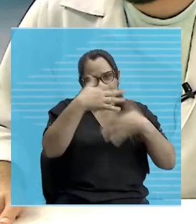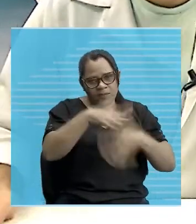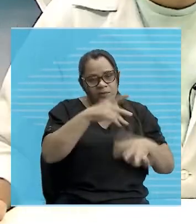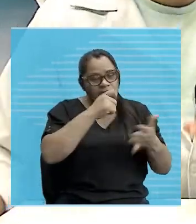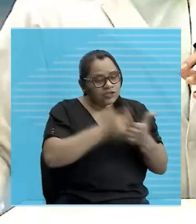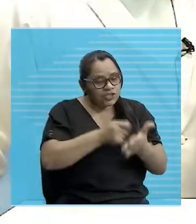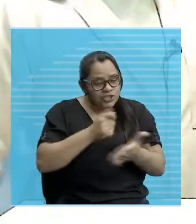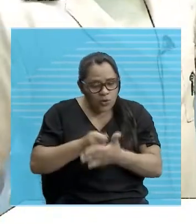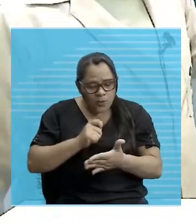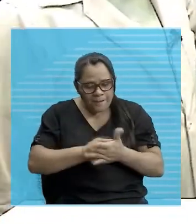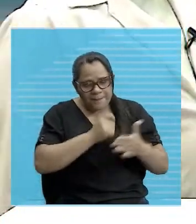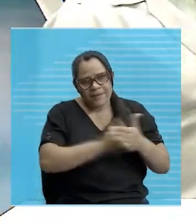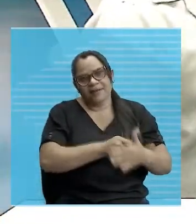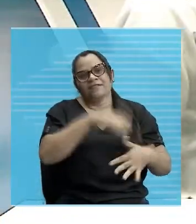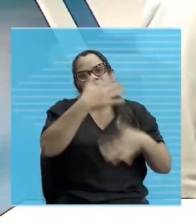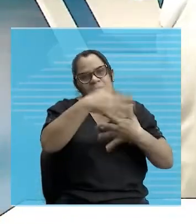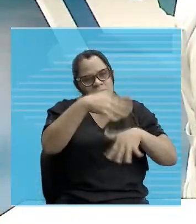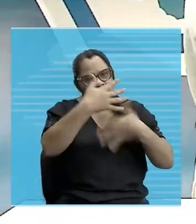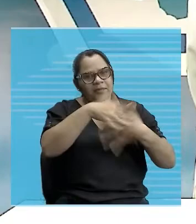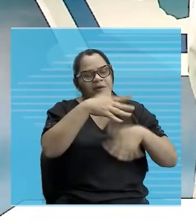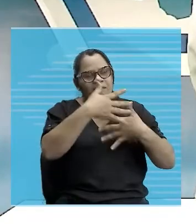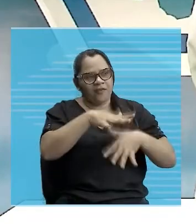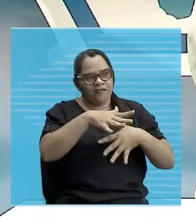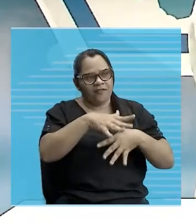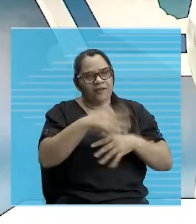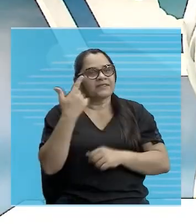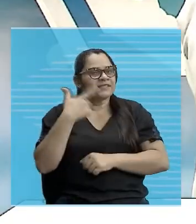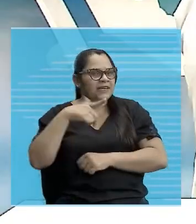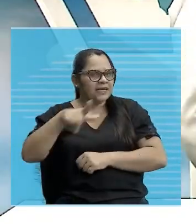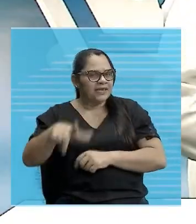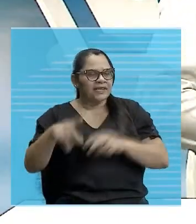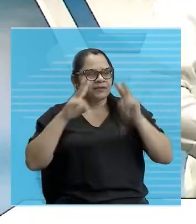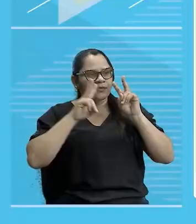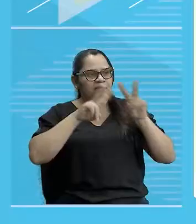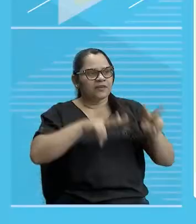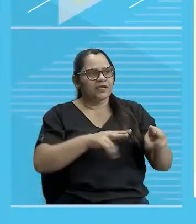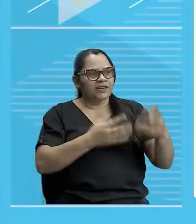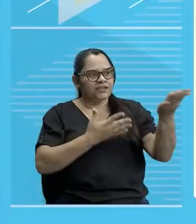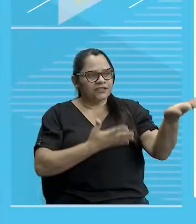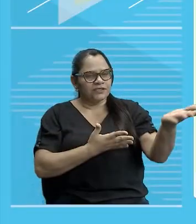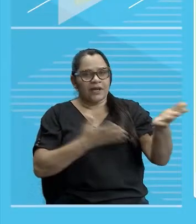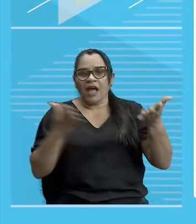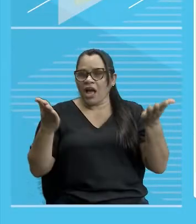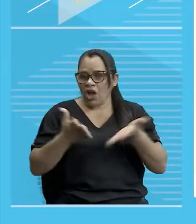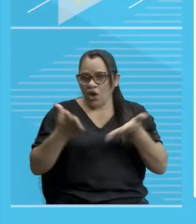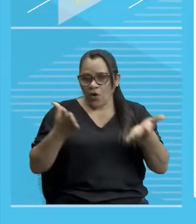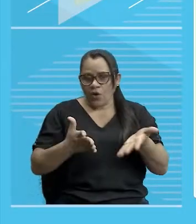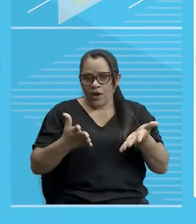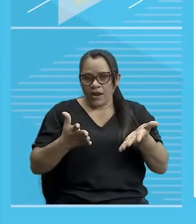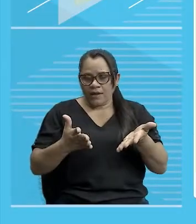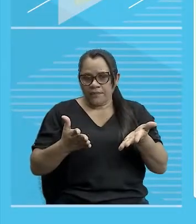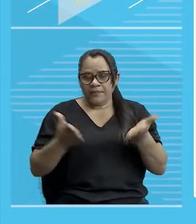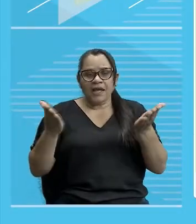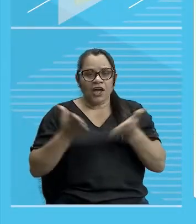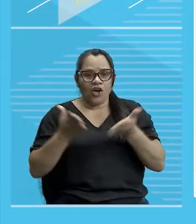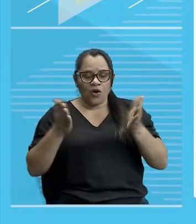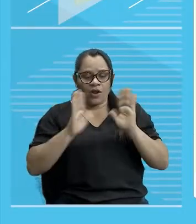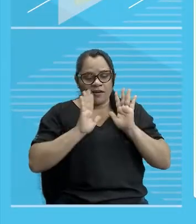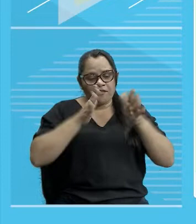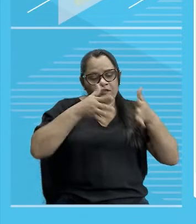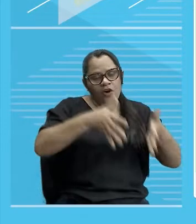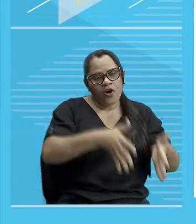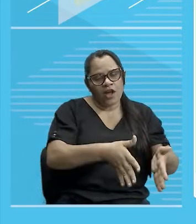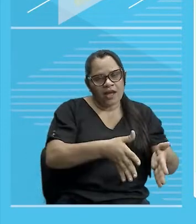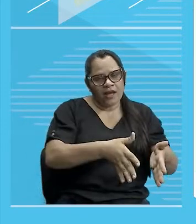despenca vamos lá meus queridos vamos entender melhor vamos lá Rafael focar aqui